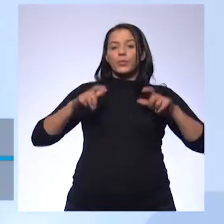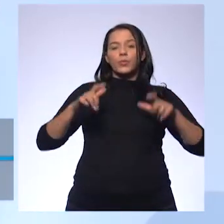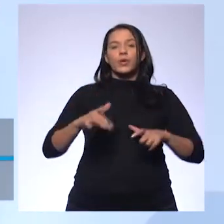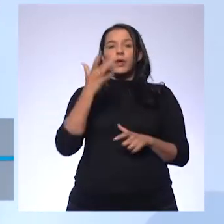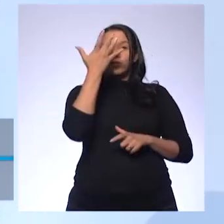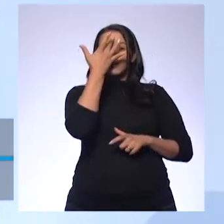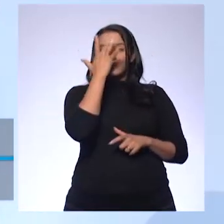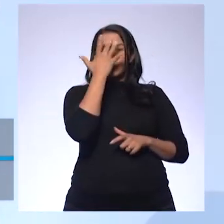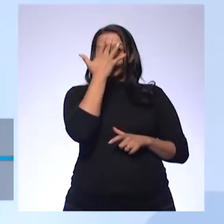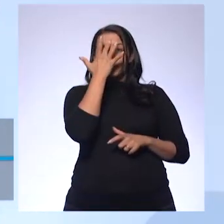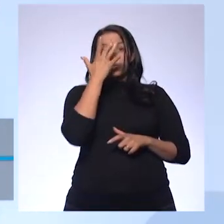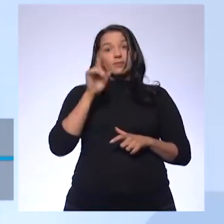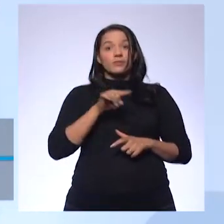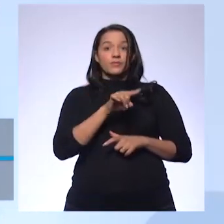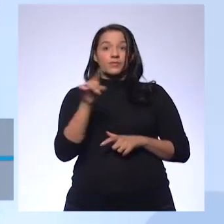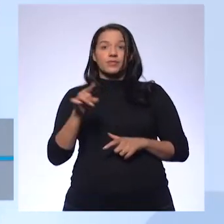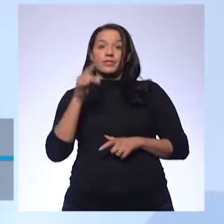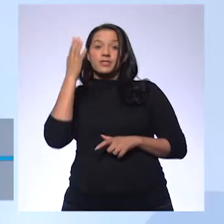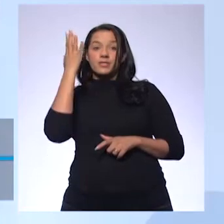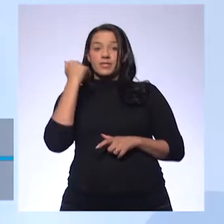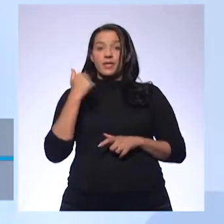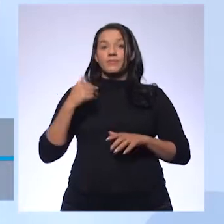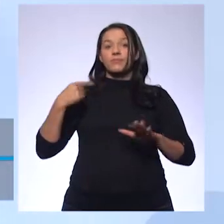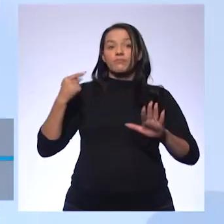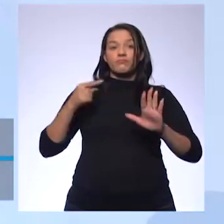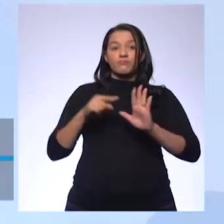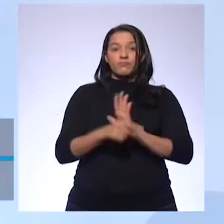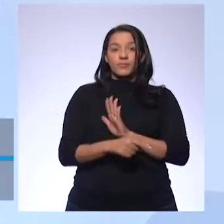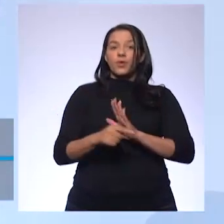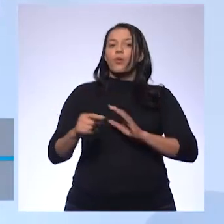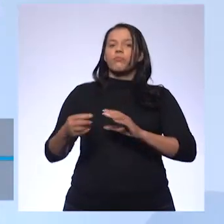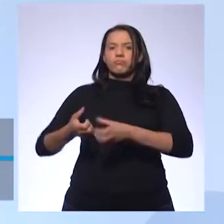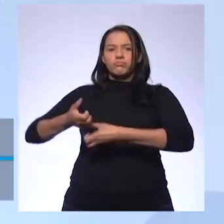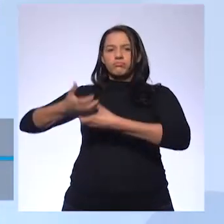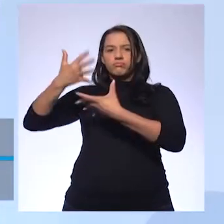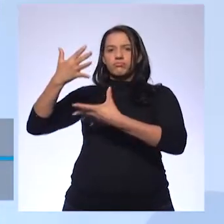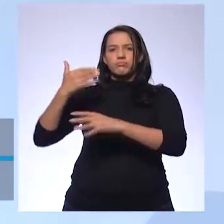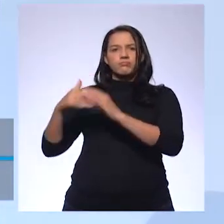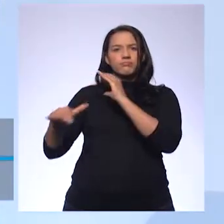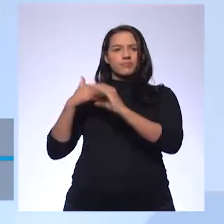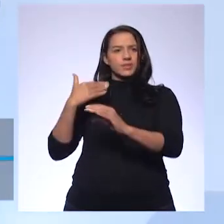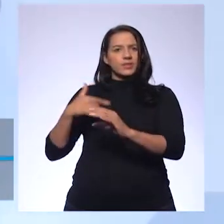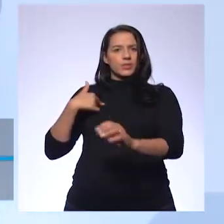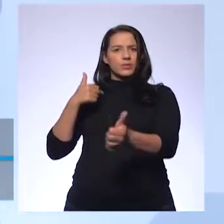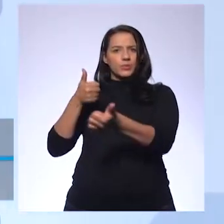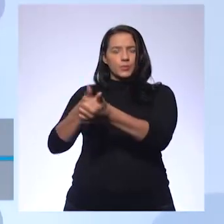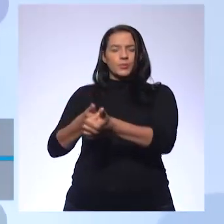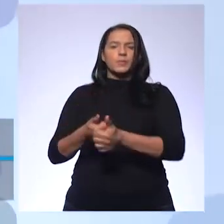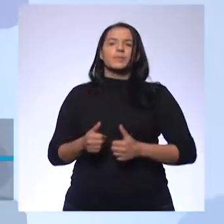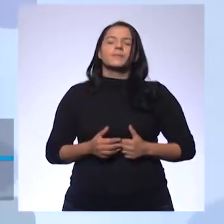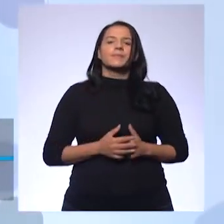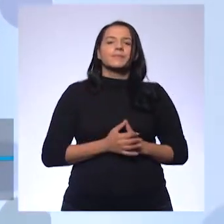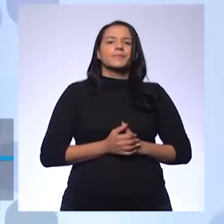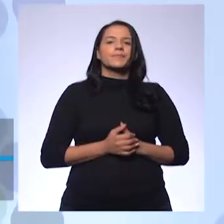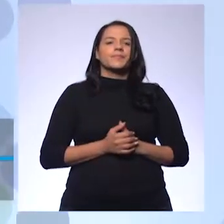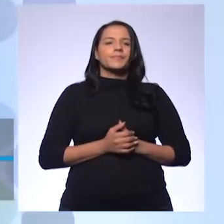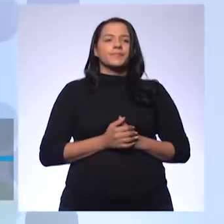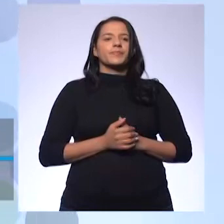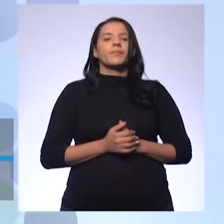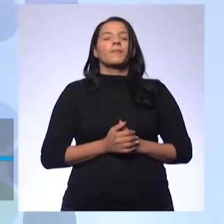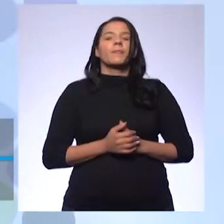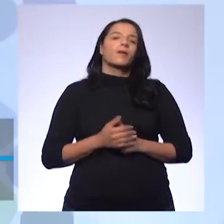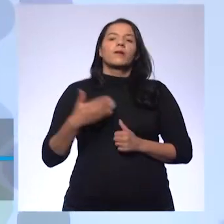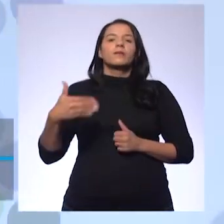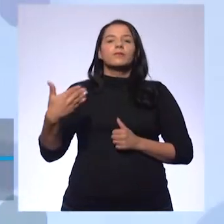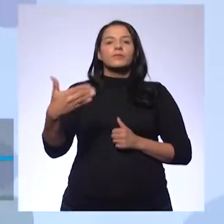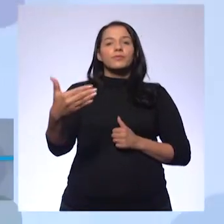ou professora souber mais sobre o assunto, comenta aqui no chat que eu estou acompanhando. Então, continuando aqui a nossa